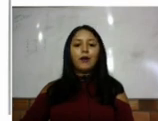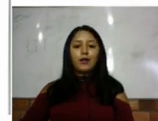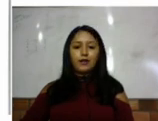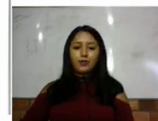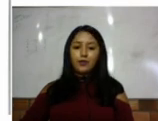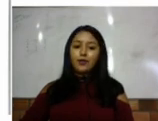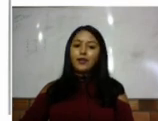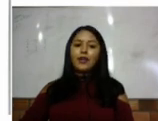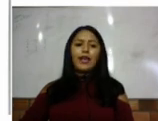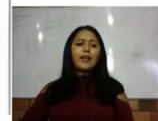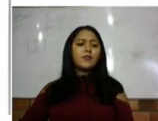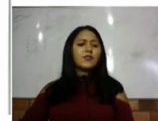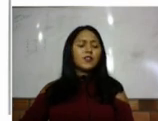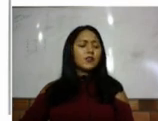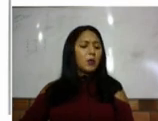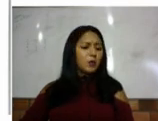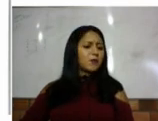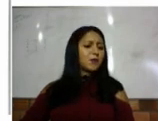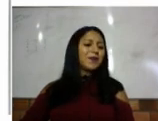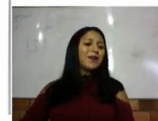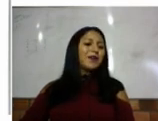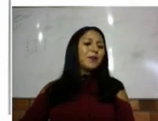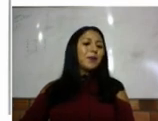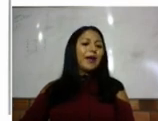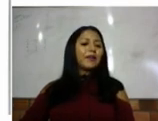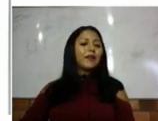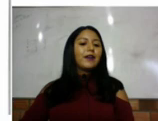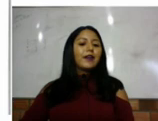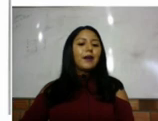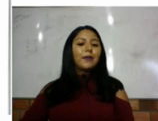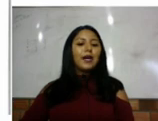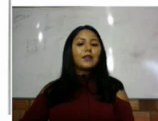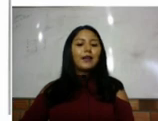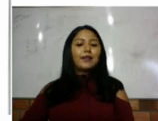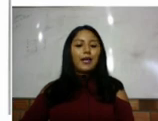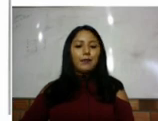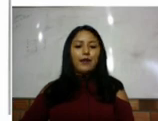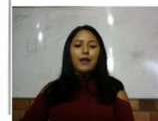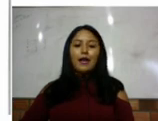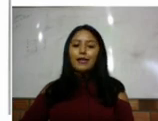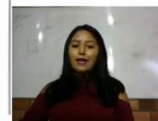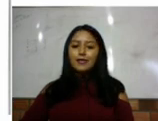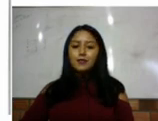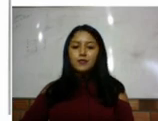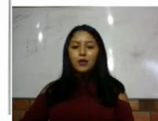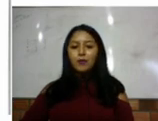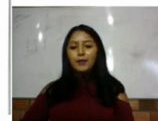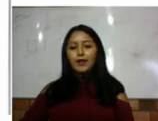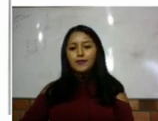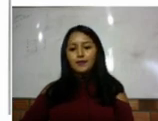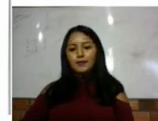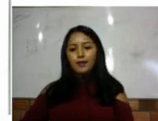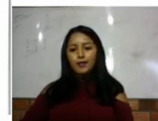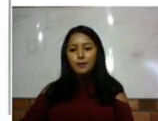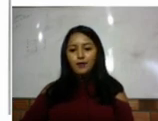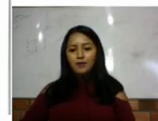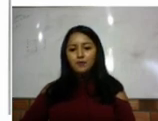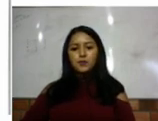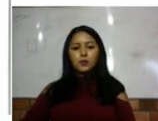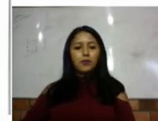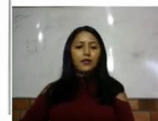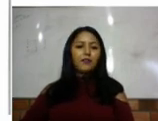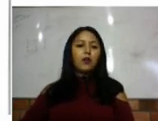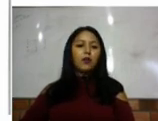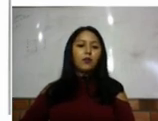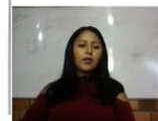e a melhorada eles um chistoso bueno cambiando ele tema a caça de a comprar suas entradas